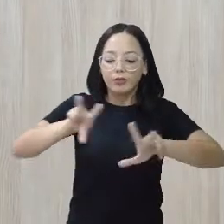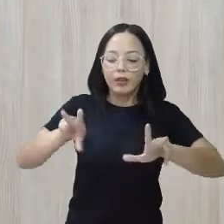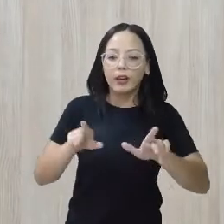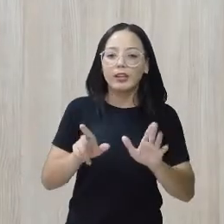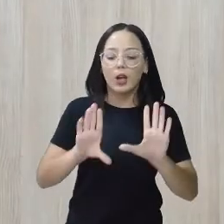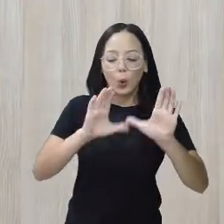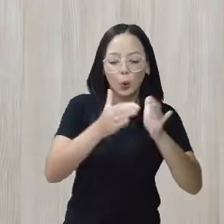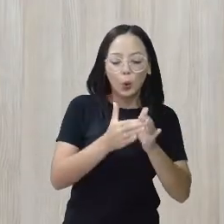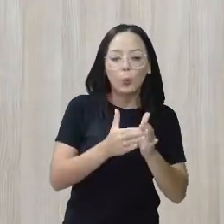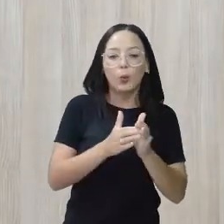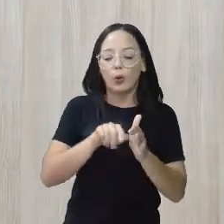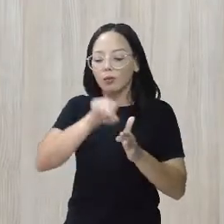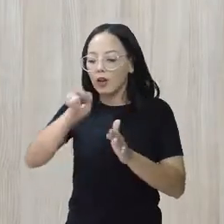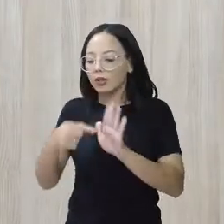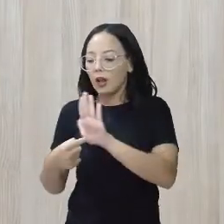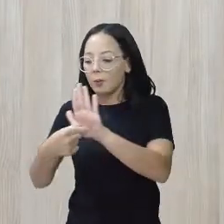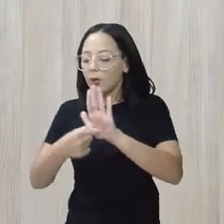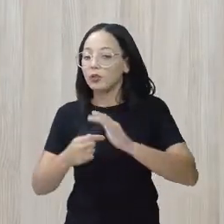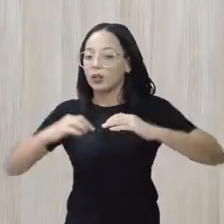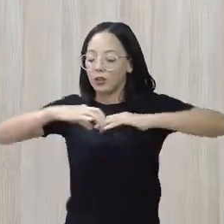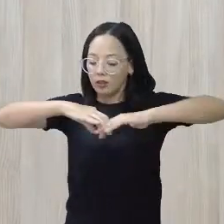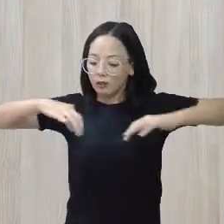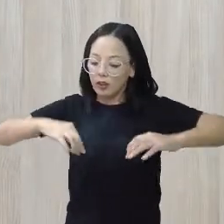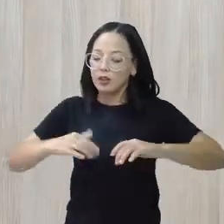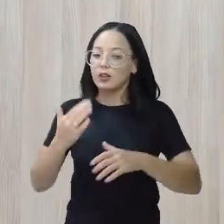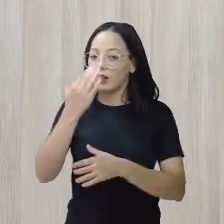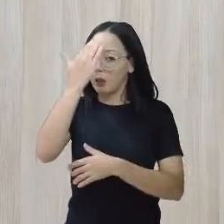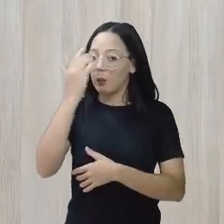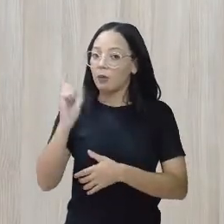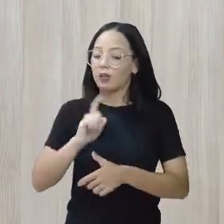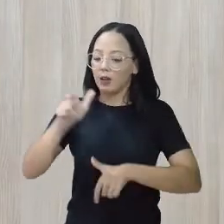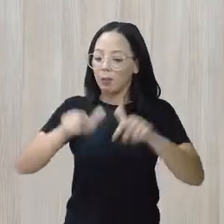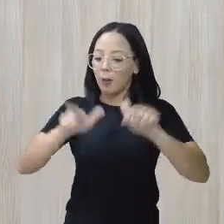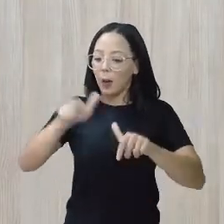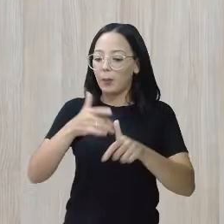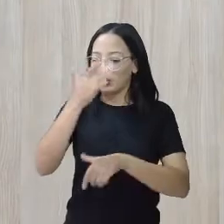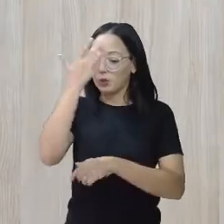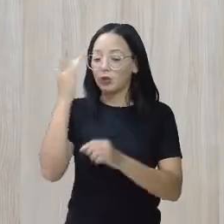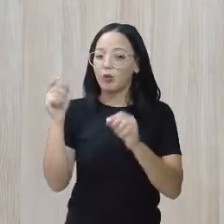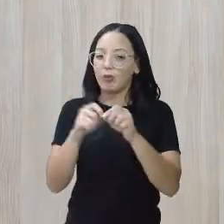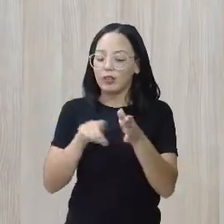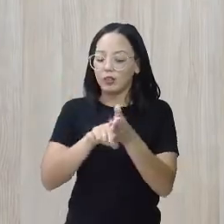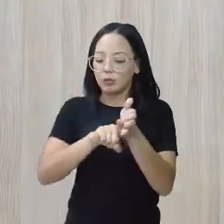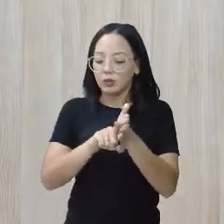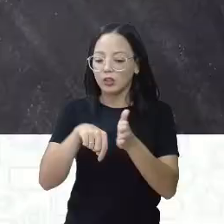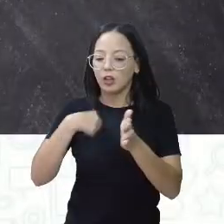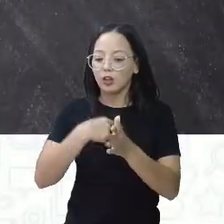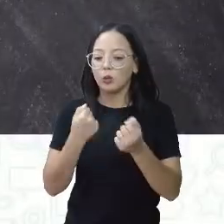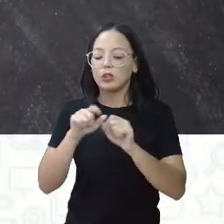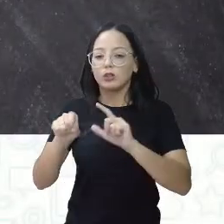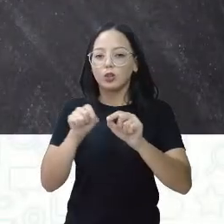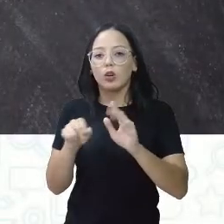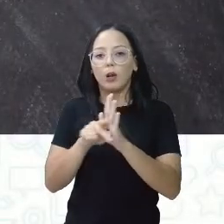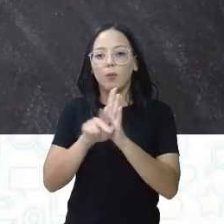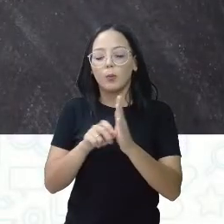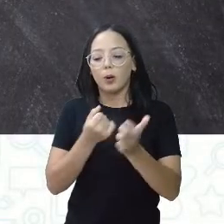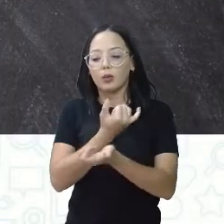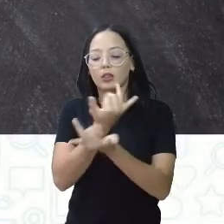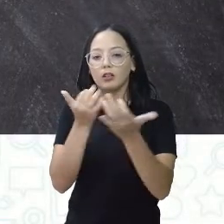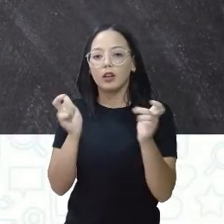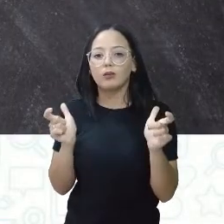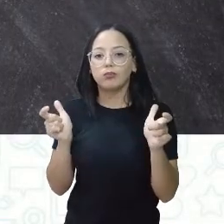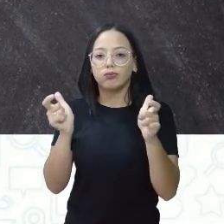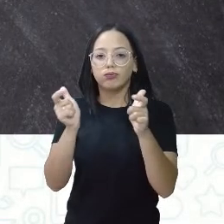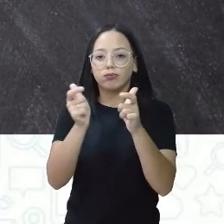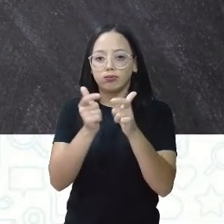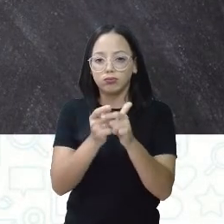população da amostra, né? Sabendo que a gente tem muita gente para fazer uma pesquisa e que a gente precisa escolher uma quantidade menor dessas